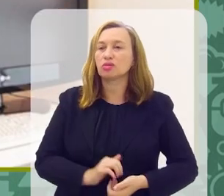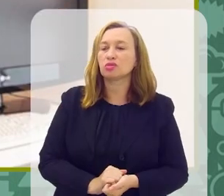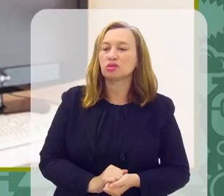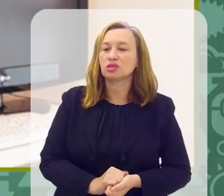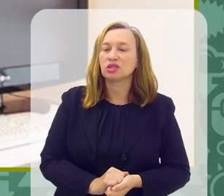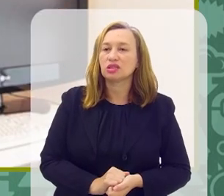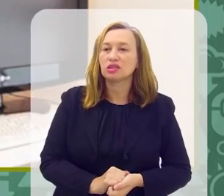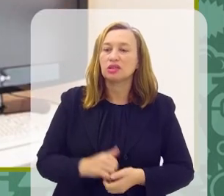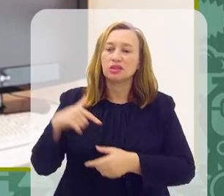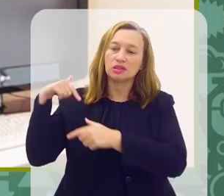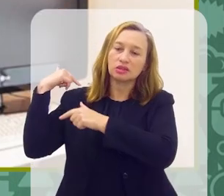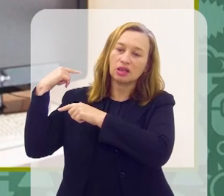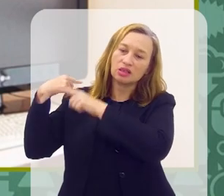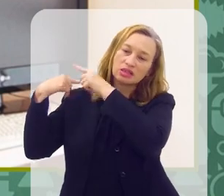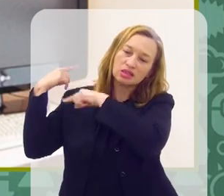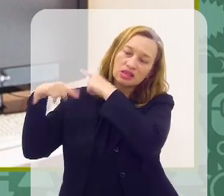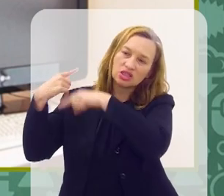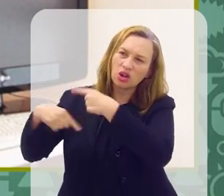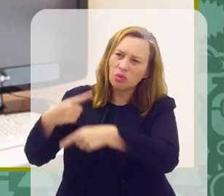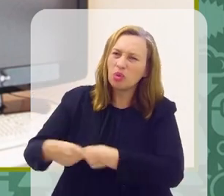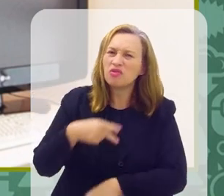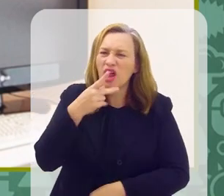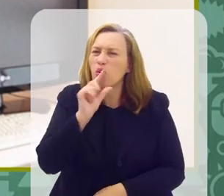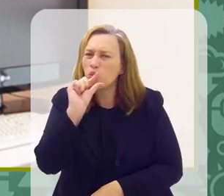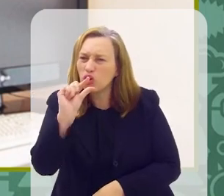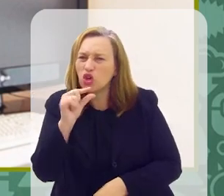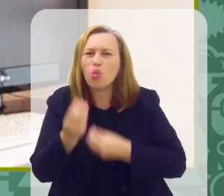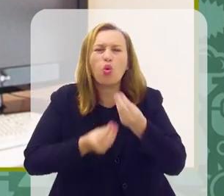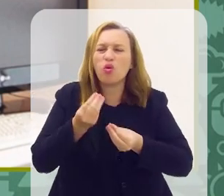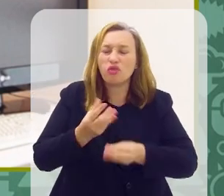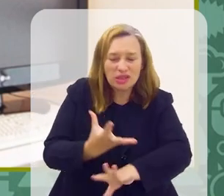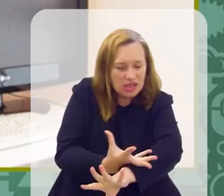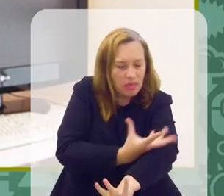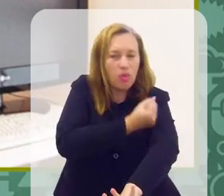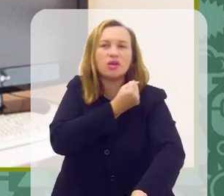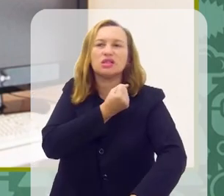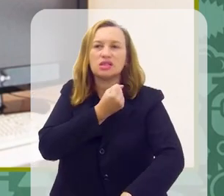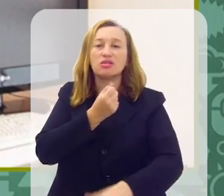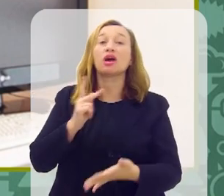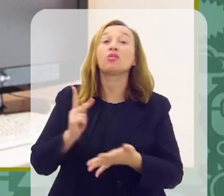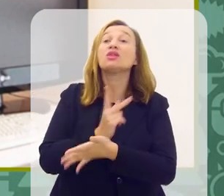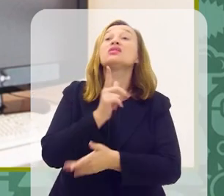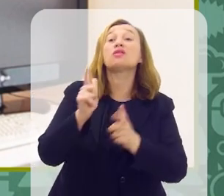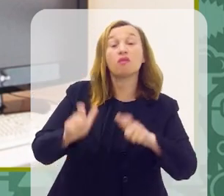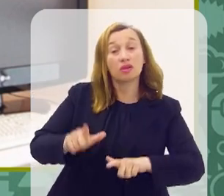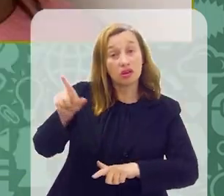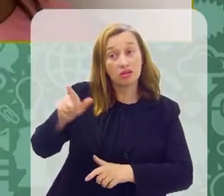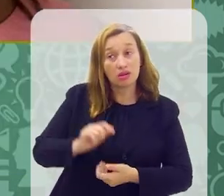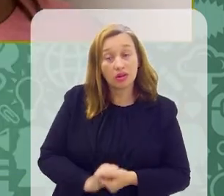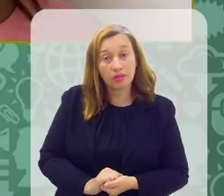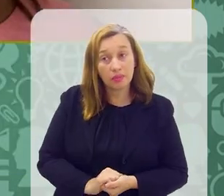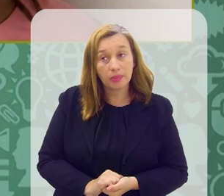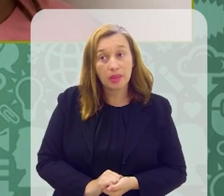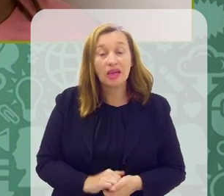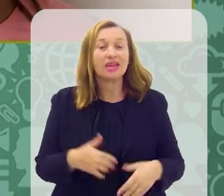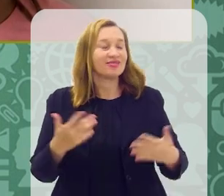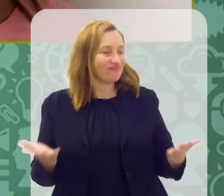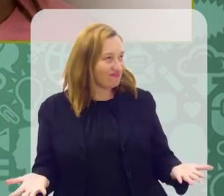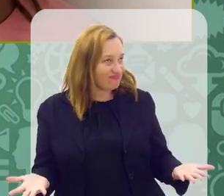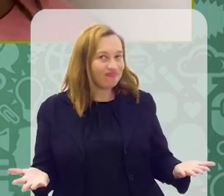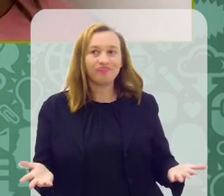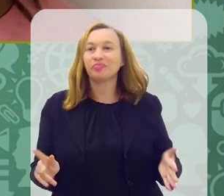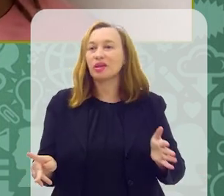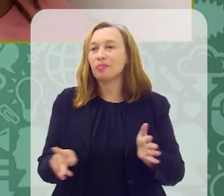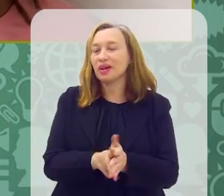lúdica, afetiva, ancestral. Você pode contar um pouco de como é que foi essa emoção, essa imersão que houve lá? Ah,